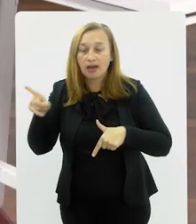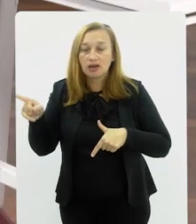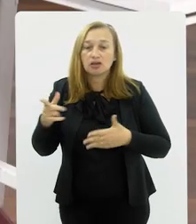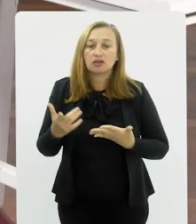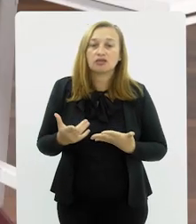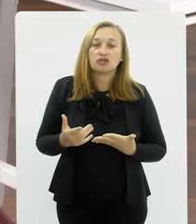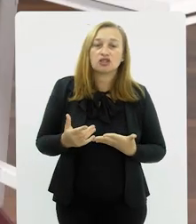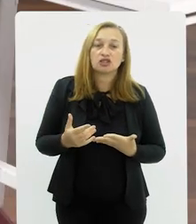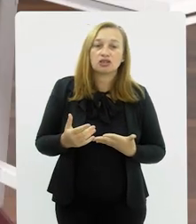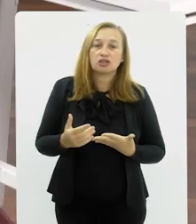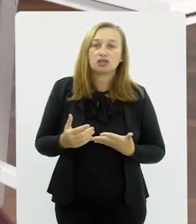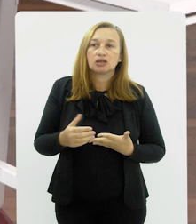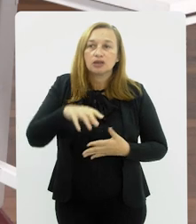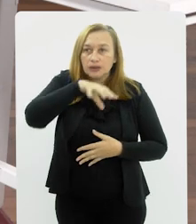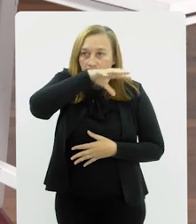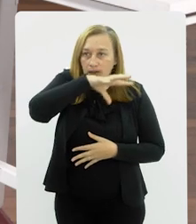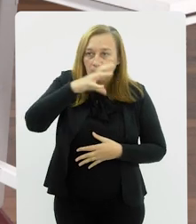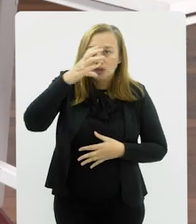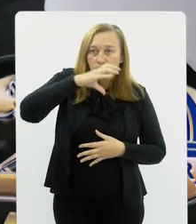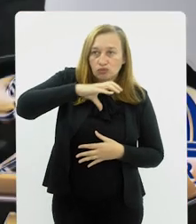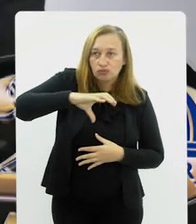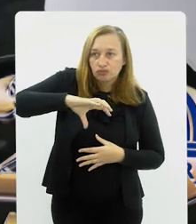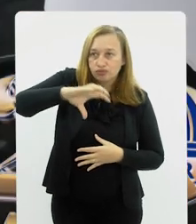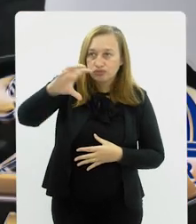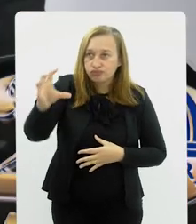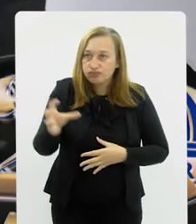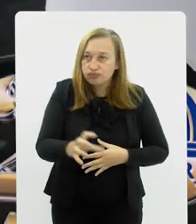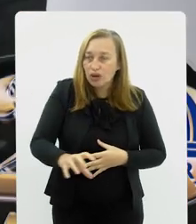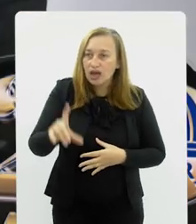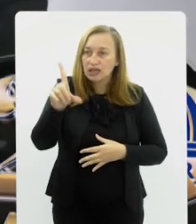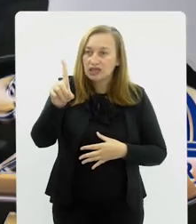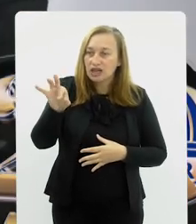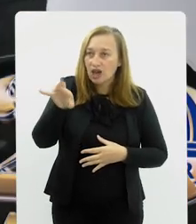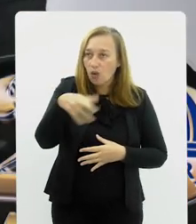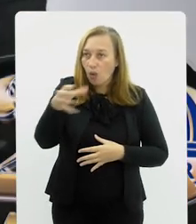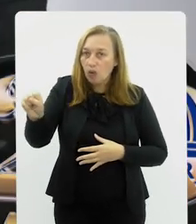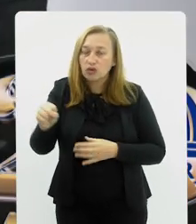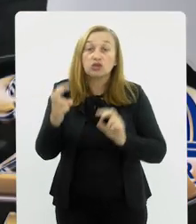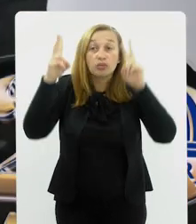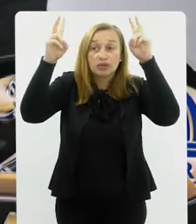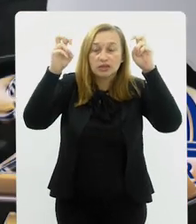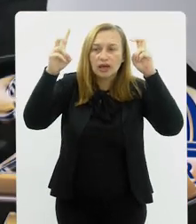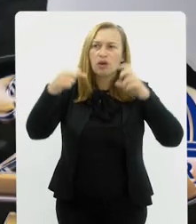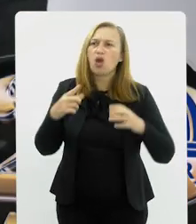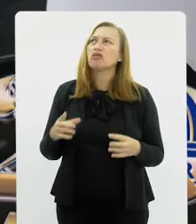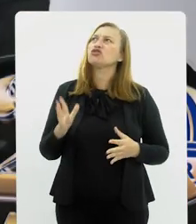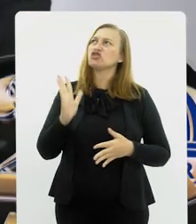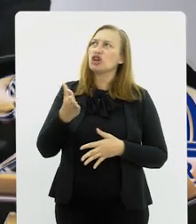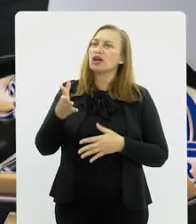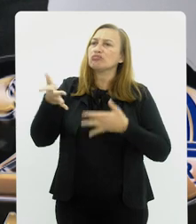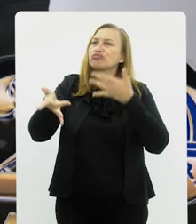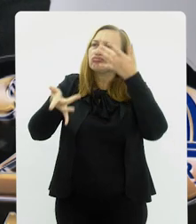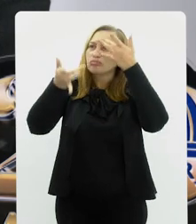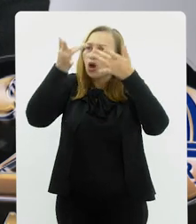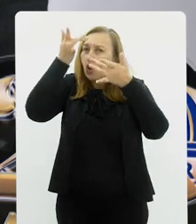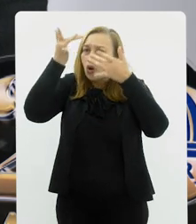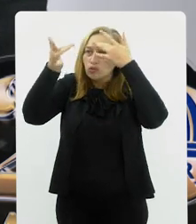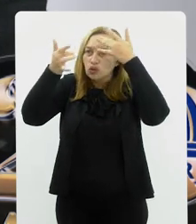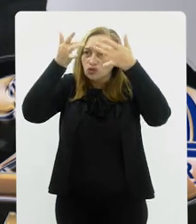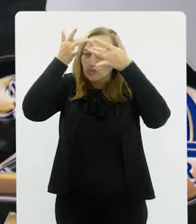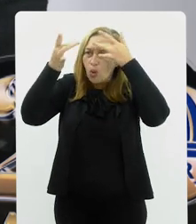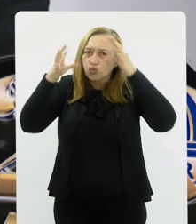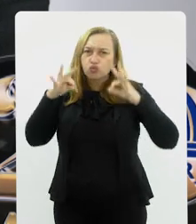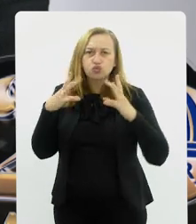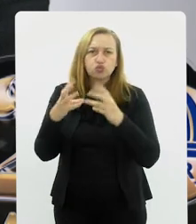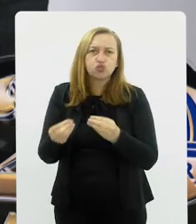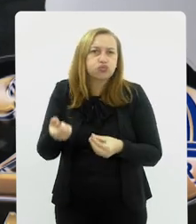Quando eu fiz a Dragões da Real, o primeiro enredo que a gente colocou lá foi sobre o tempo. E eu já tinha tudo na minha cabeça, eu desenhei